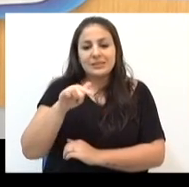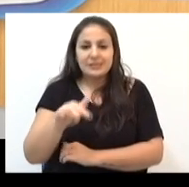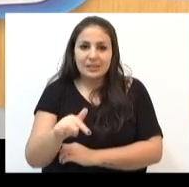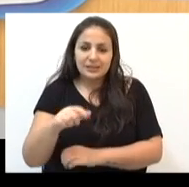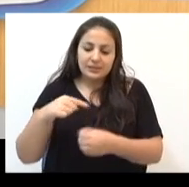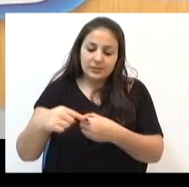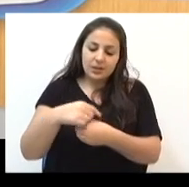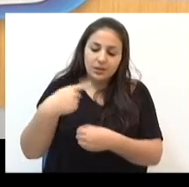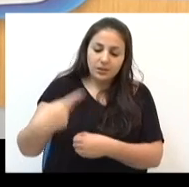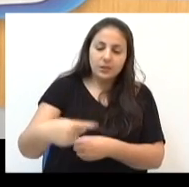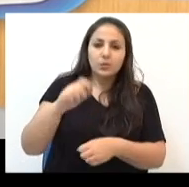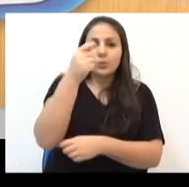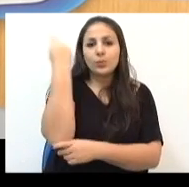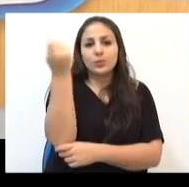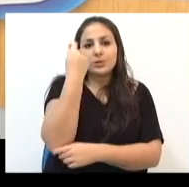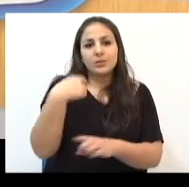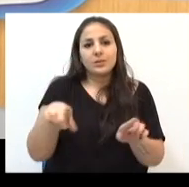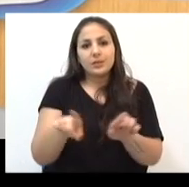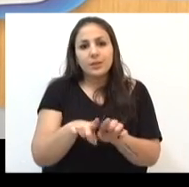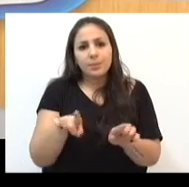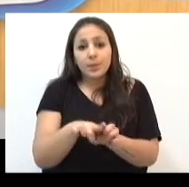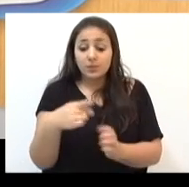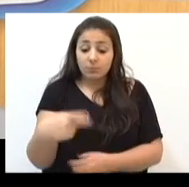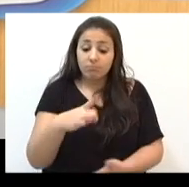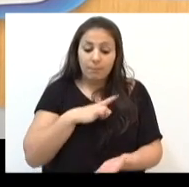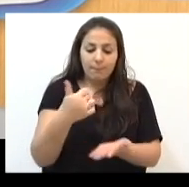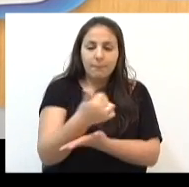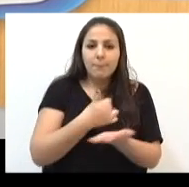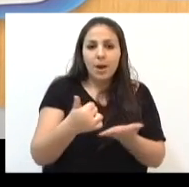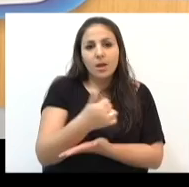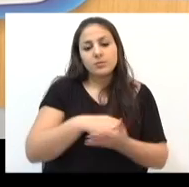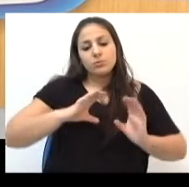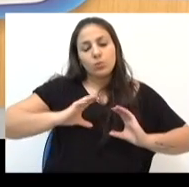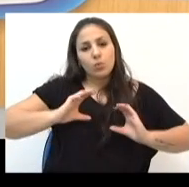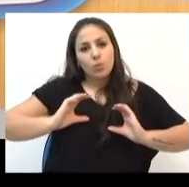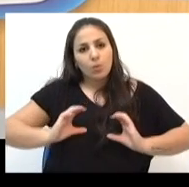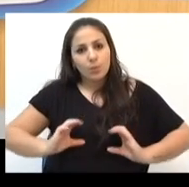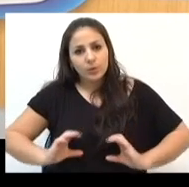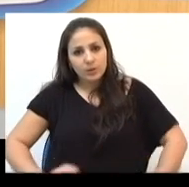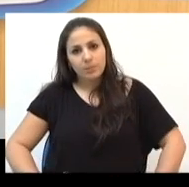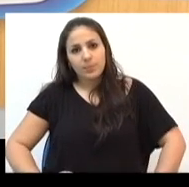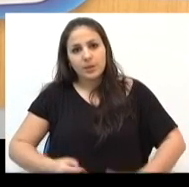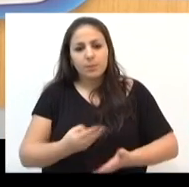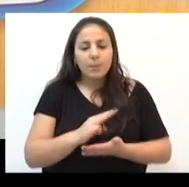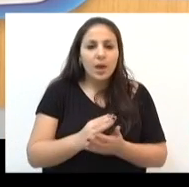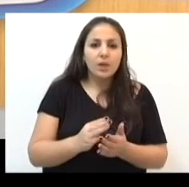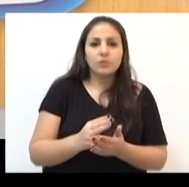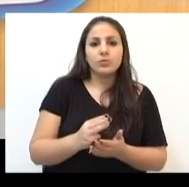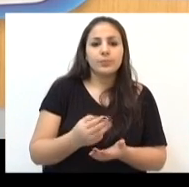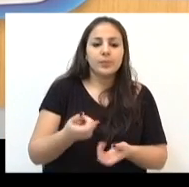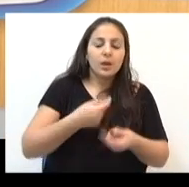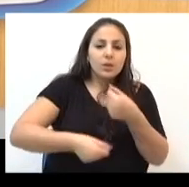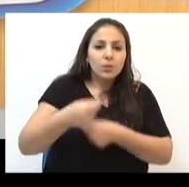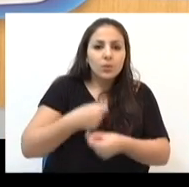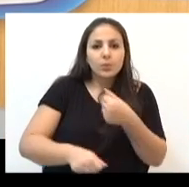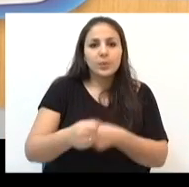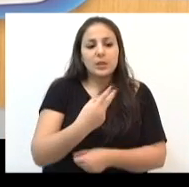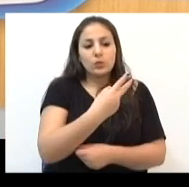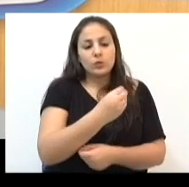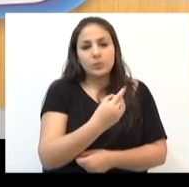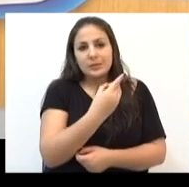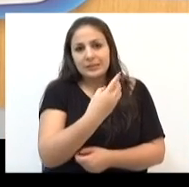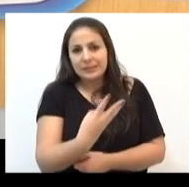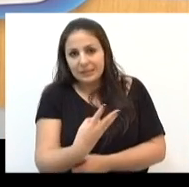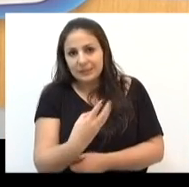municípios do Rio Grande do Sul. O índice tem como base o comportamento médio da economia entre 2013